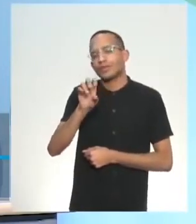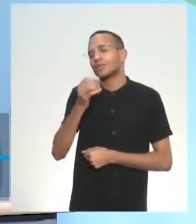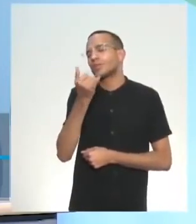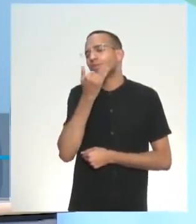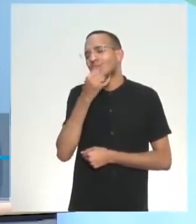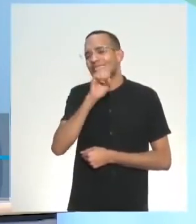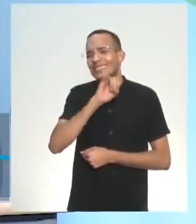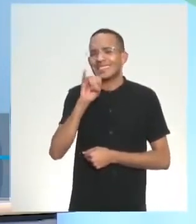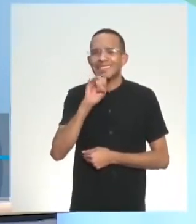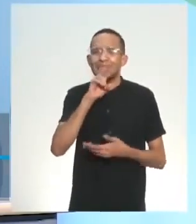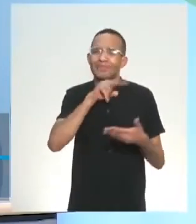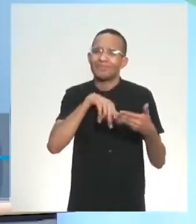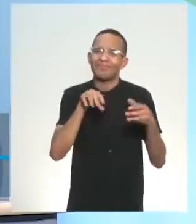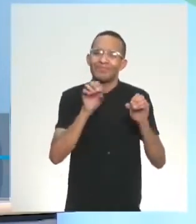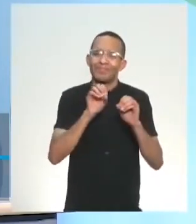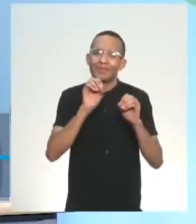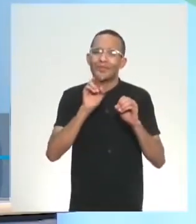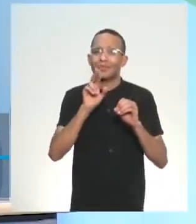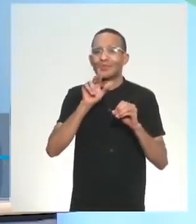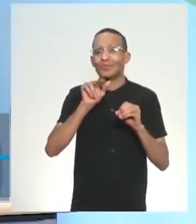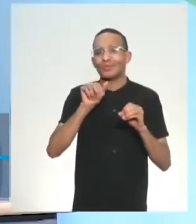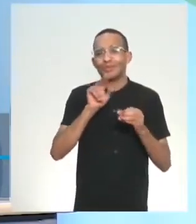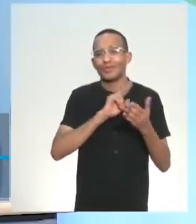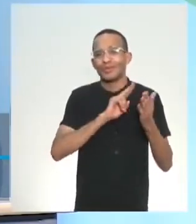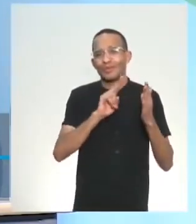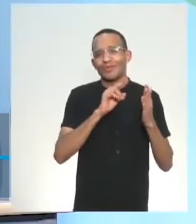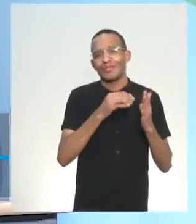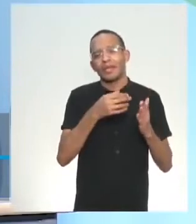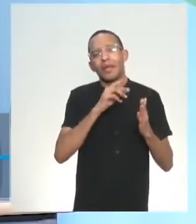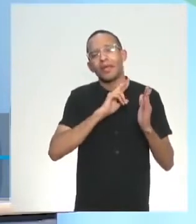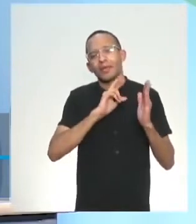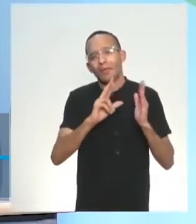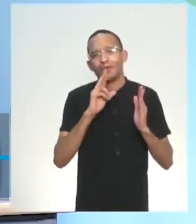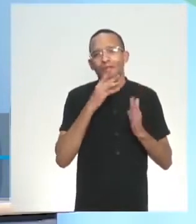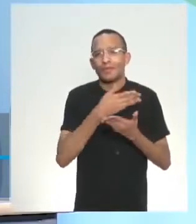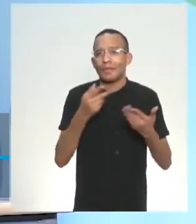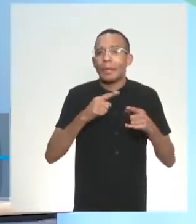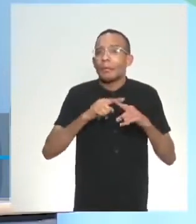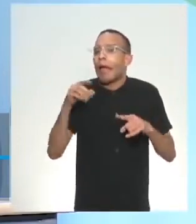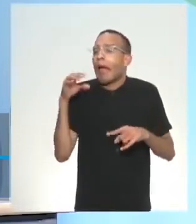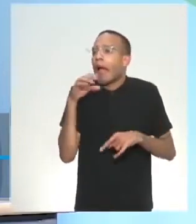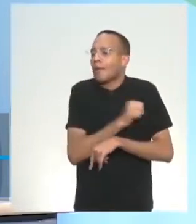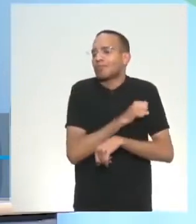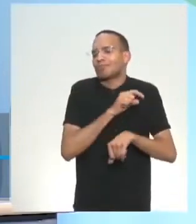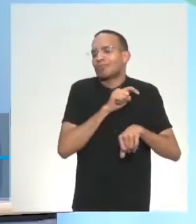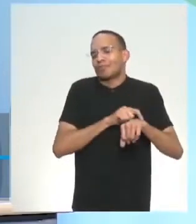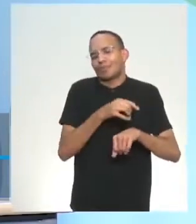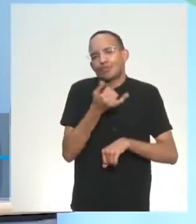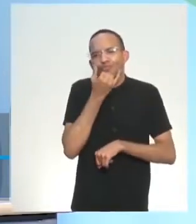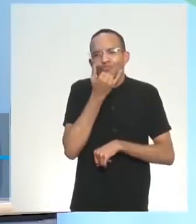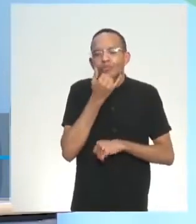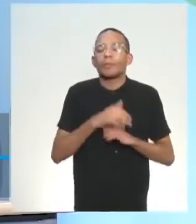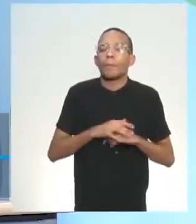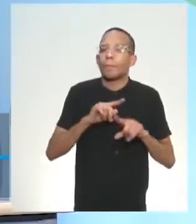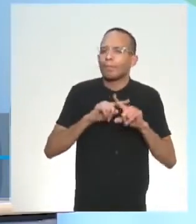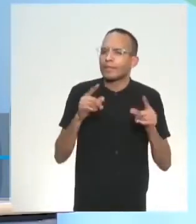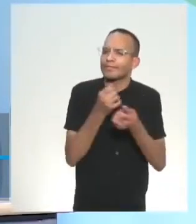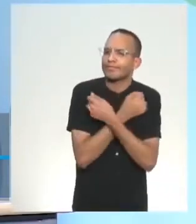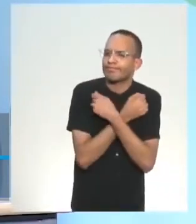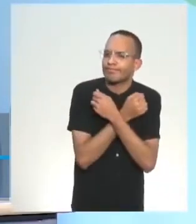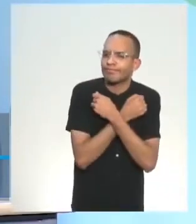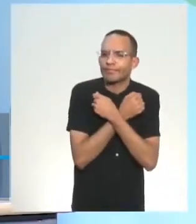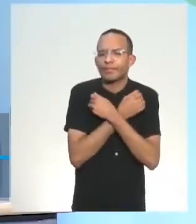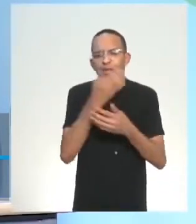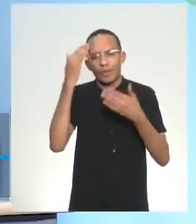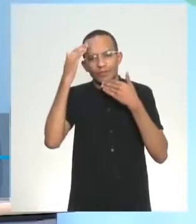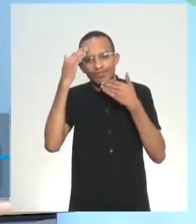não lemos, né? Ou nunca, talvez, a resposta de vocês, mas é que passa muito rápido aqui, tá bom? Mais abraços, obrigada